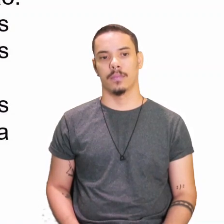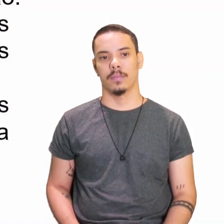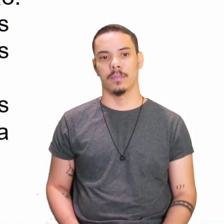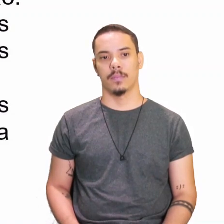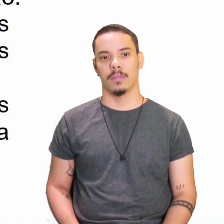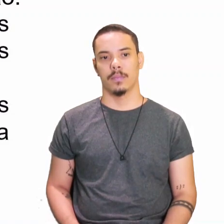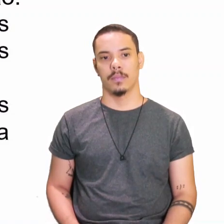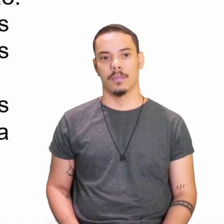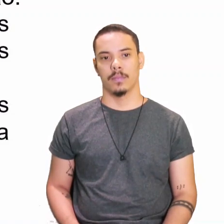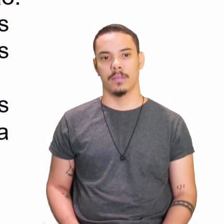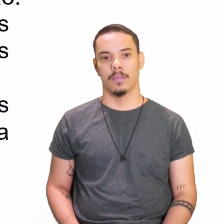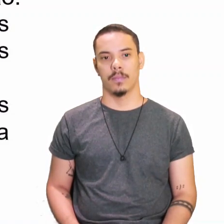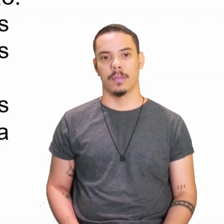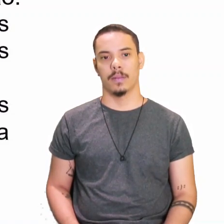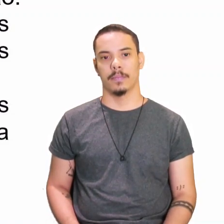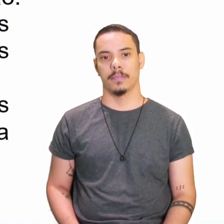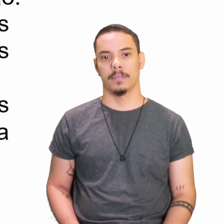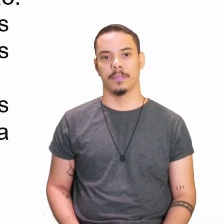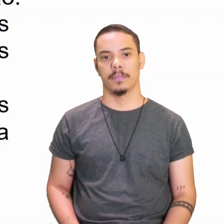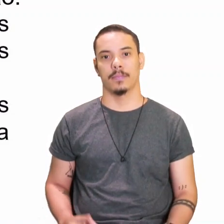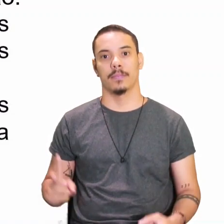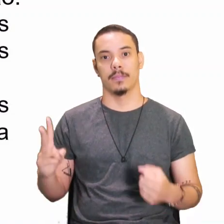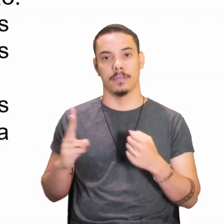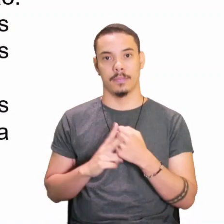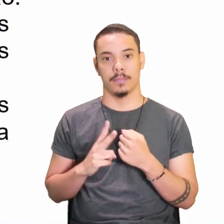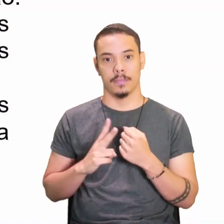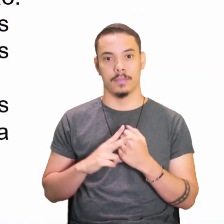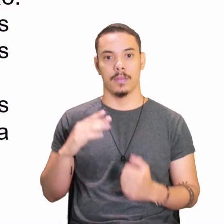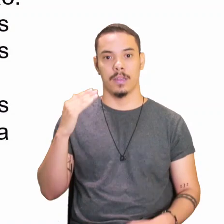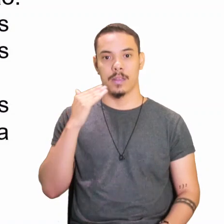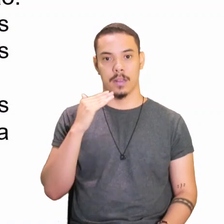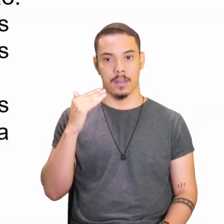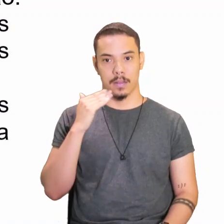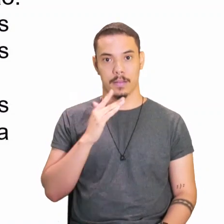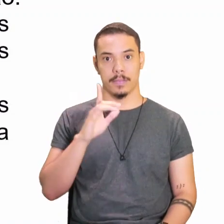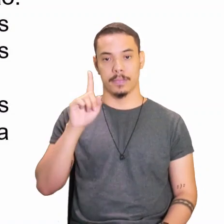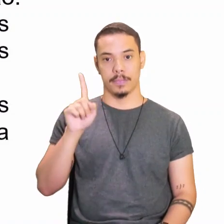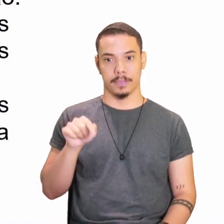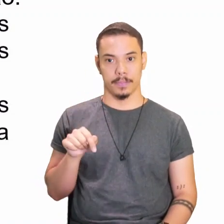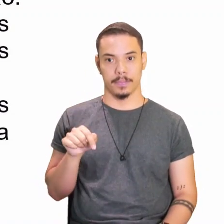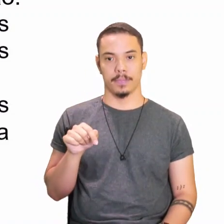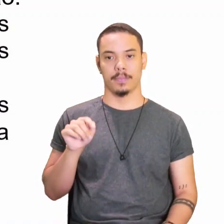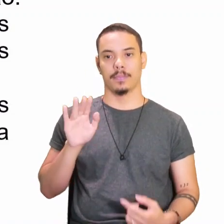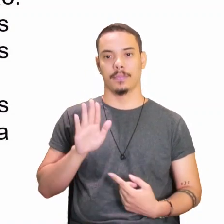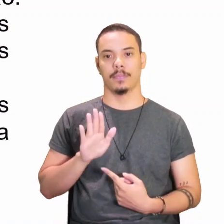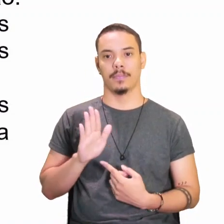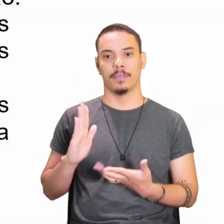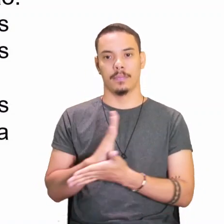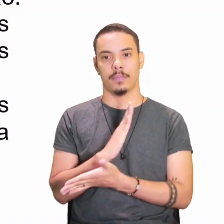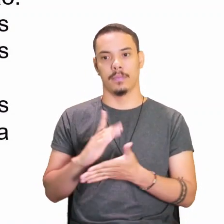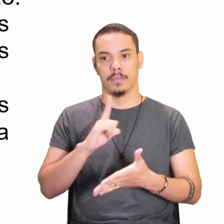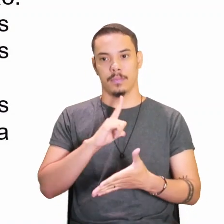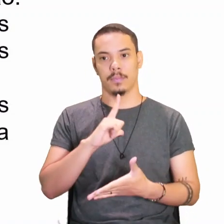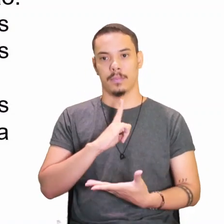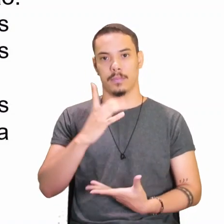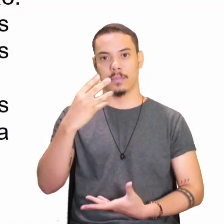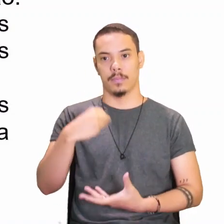primeira os verbos defectivos são aqueles que apresentam